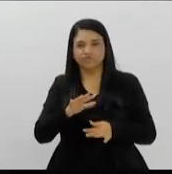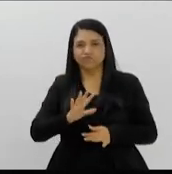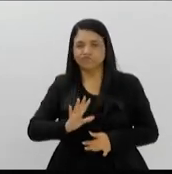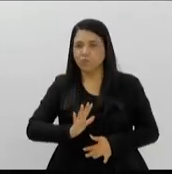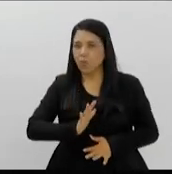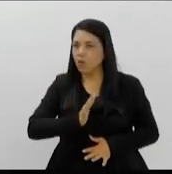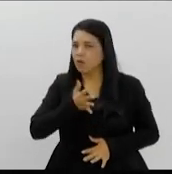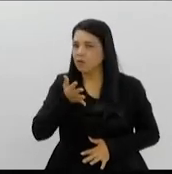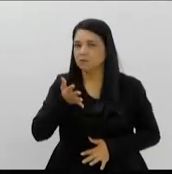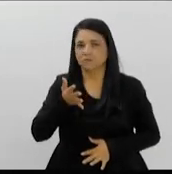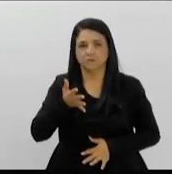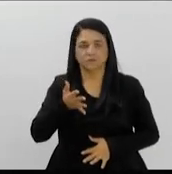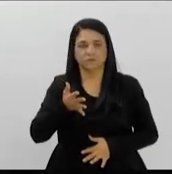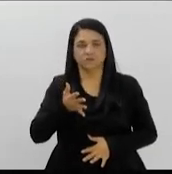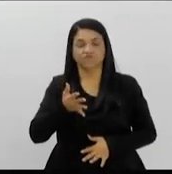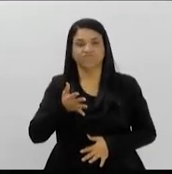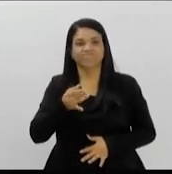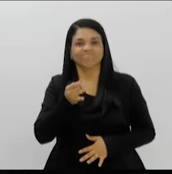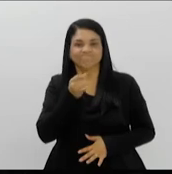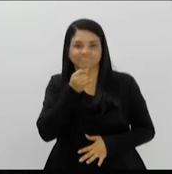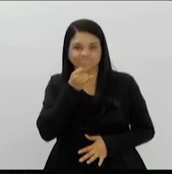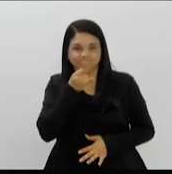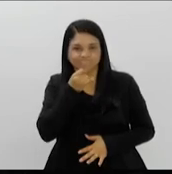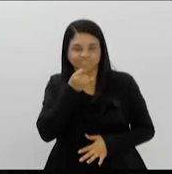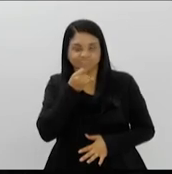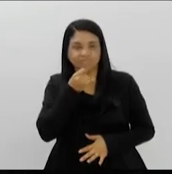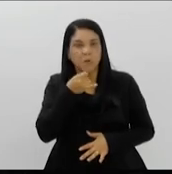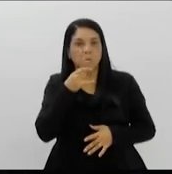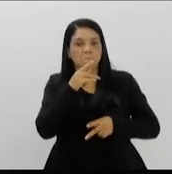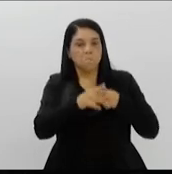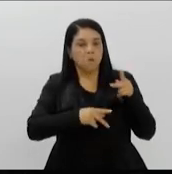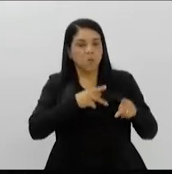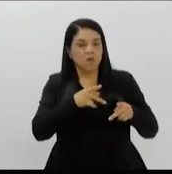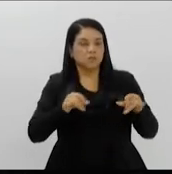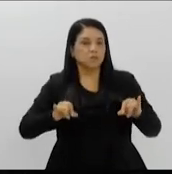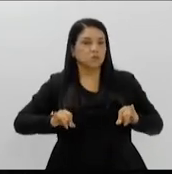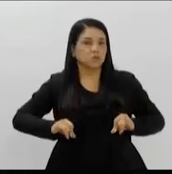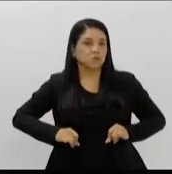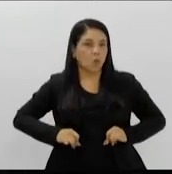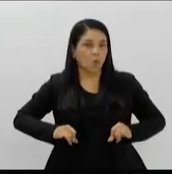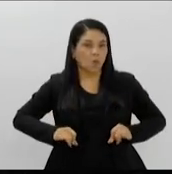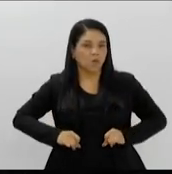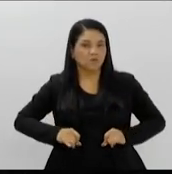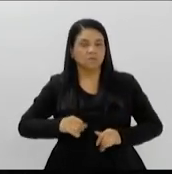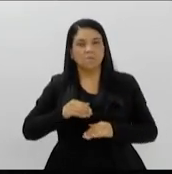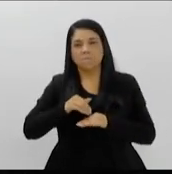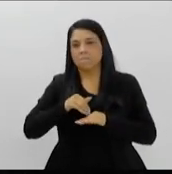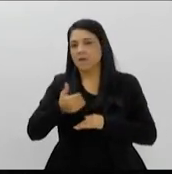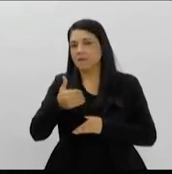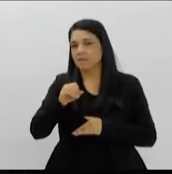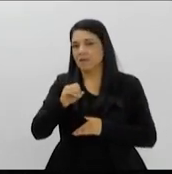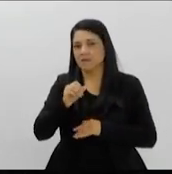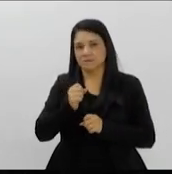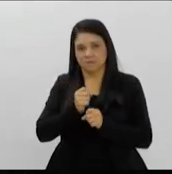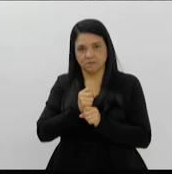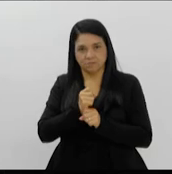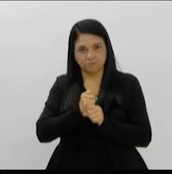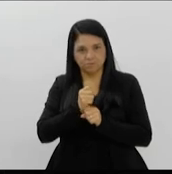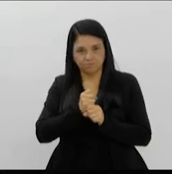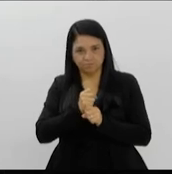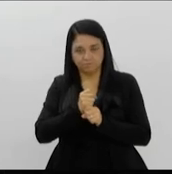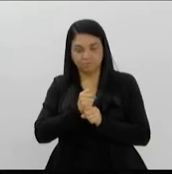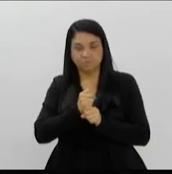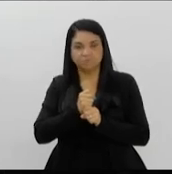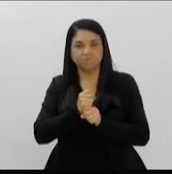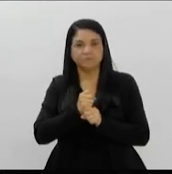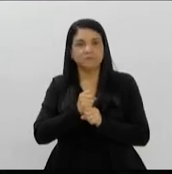que, infelizmente, a população sofre de forma crônica há mais de 10 anos, em especial a parte